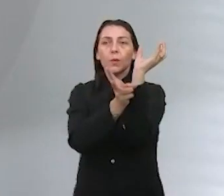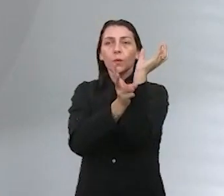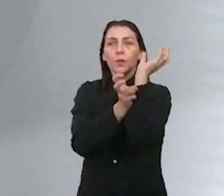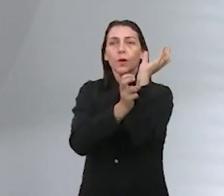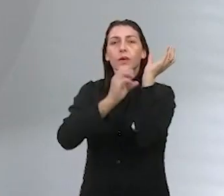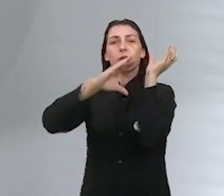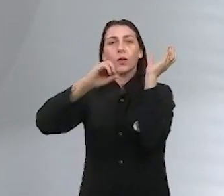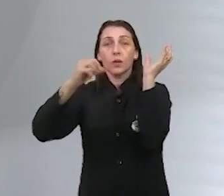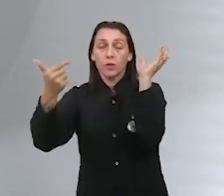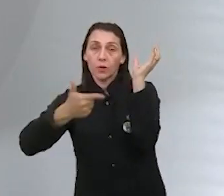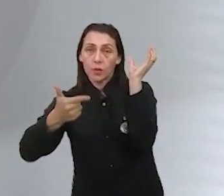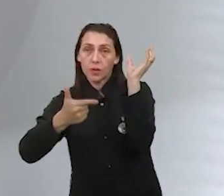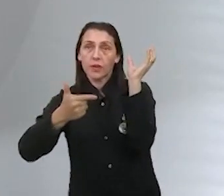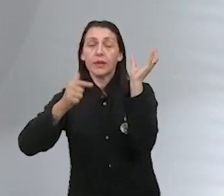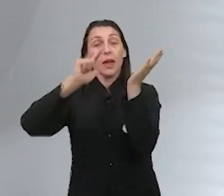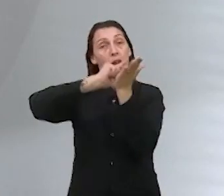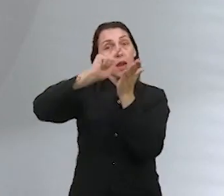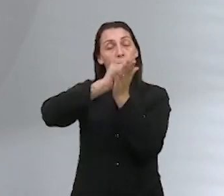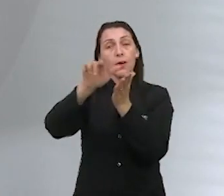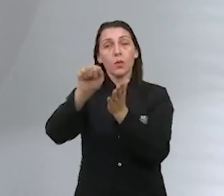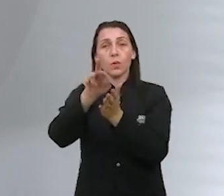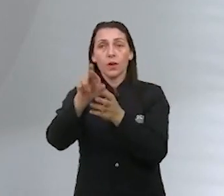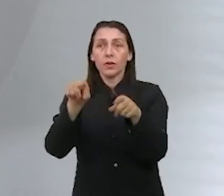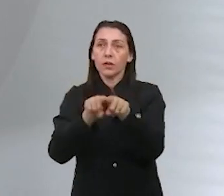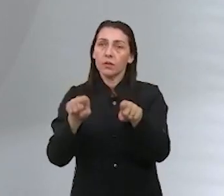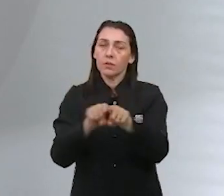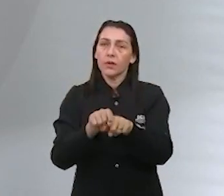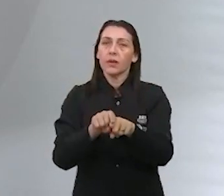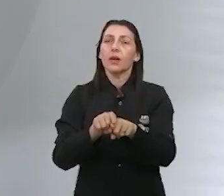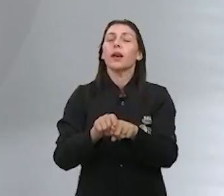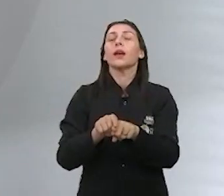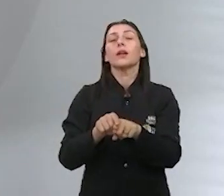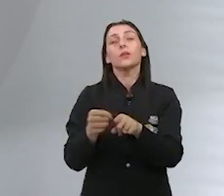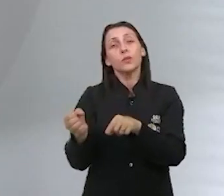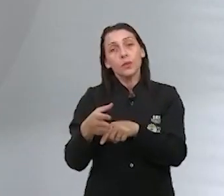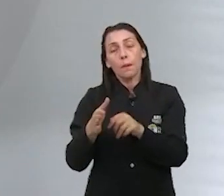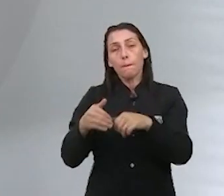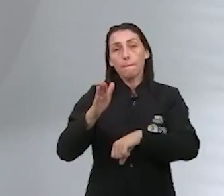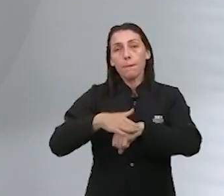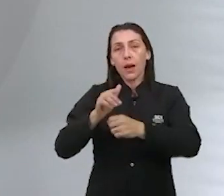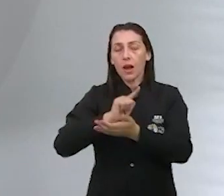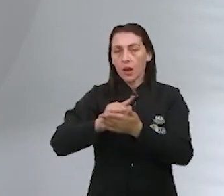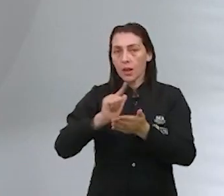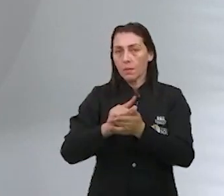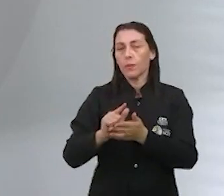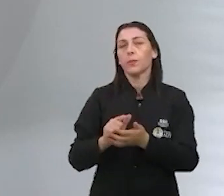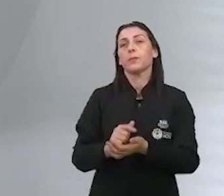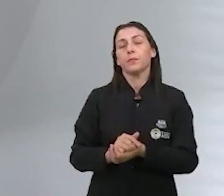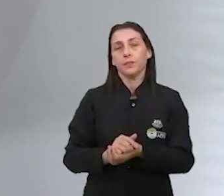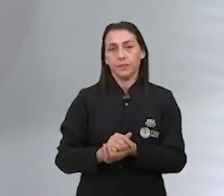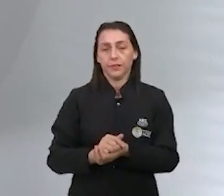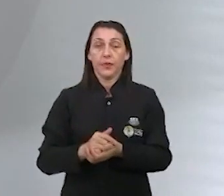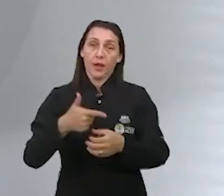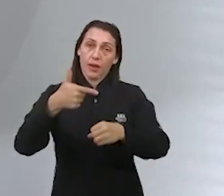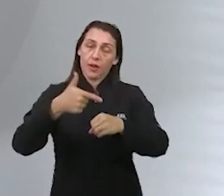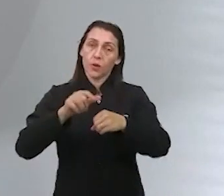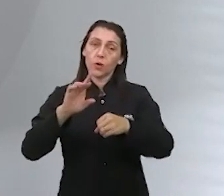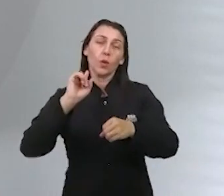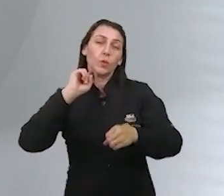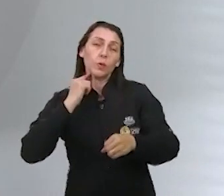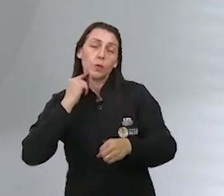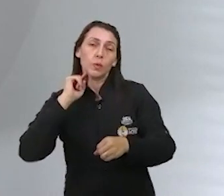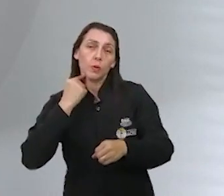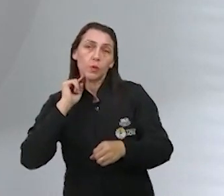carbono da natureza, ela está limpando o ar também. Então ele se torna mais renovável, mais limpo, vale a pena, tá? Enquanto que a gasolina vai só